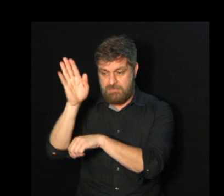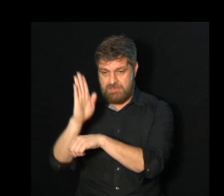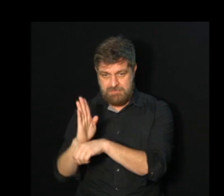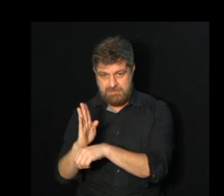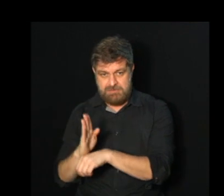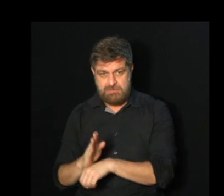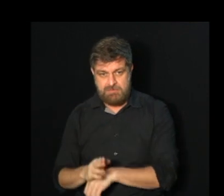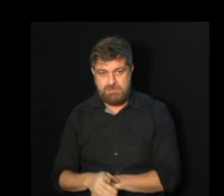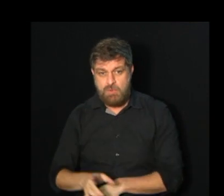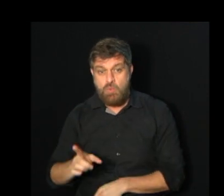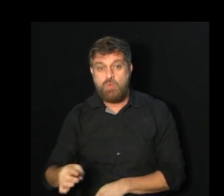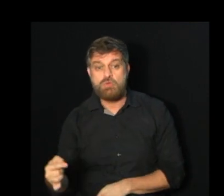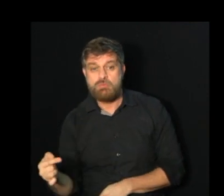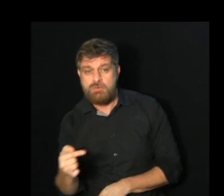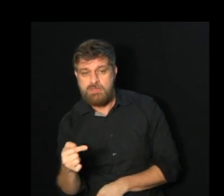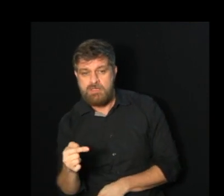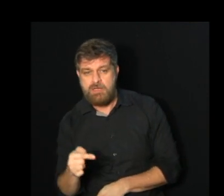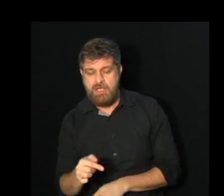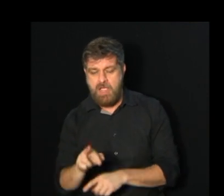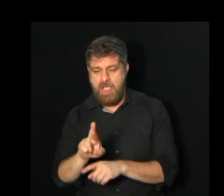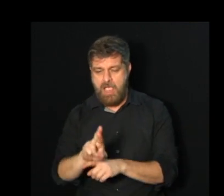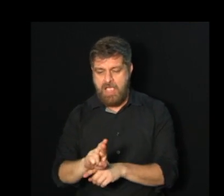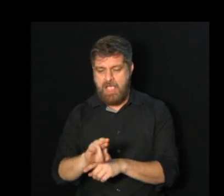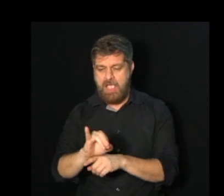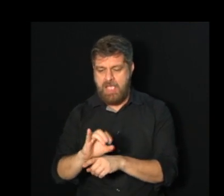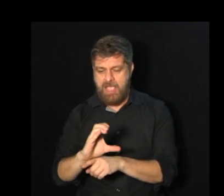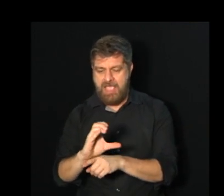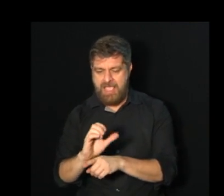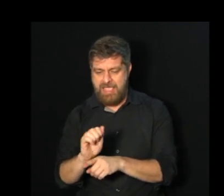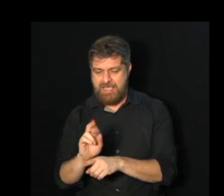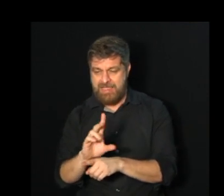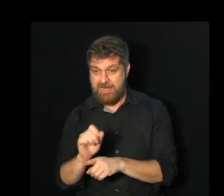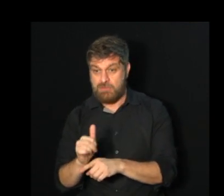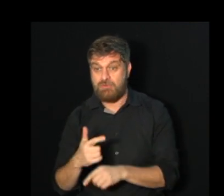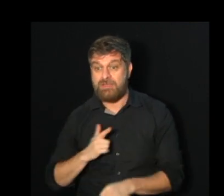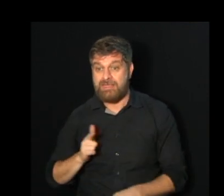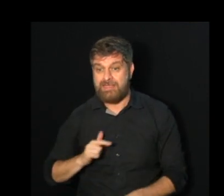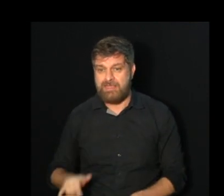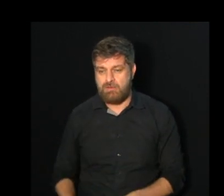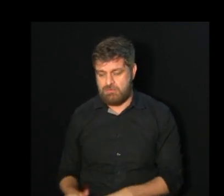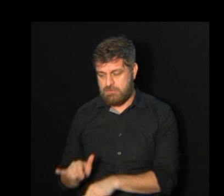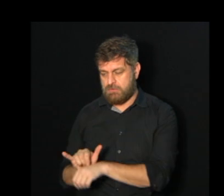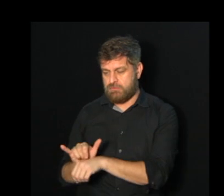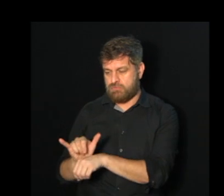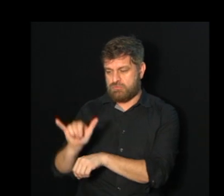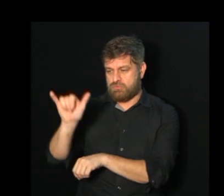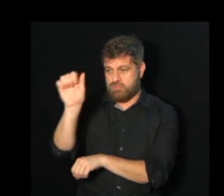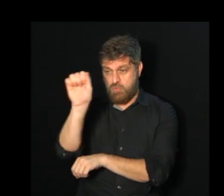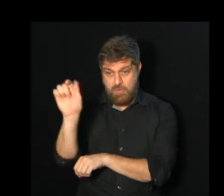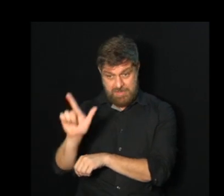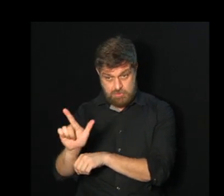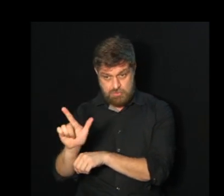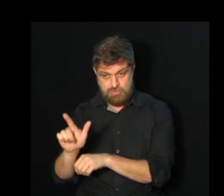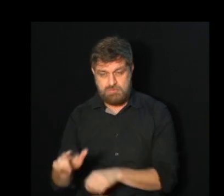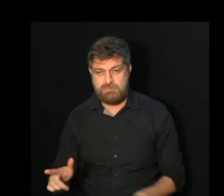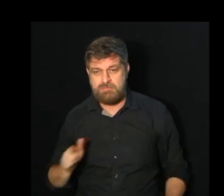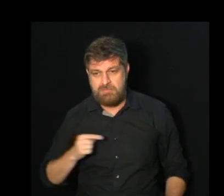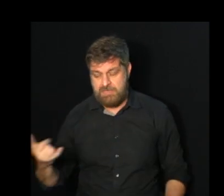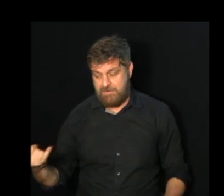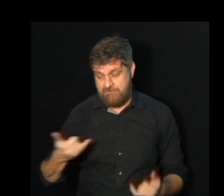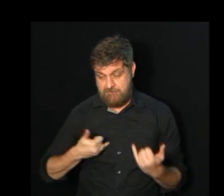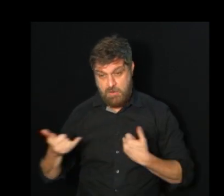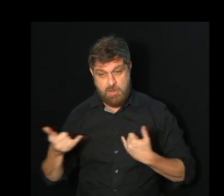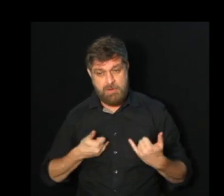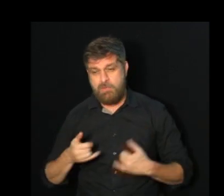finalmente, o Ricardo Lima Moreira, que é o comandante da Azul, de Airbus, agora internacional, e ele me disse o